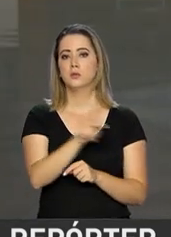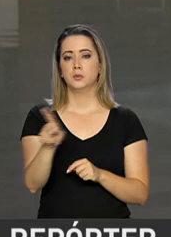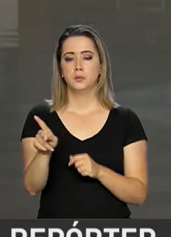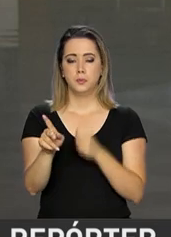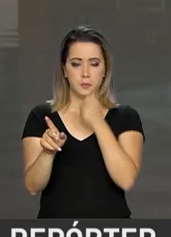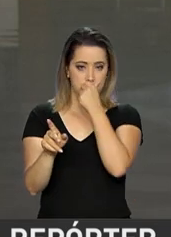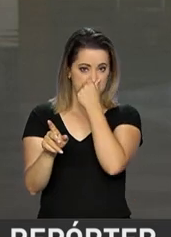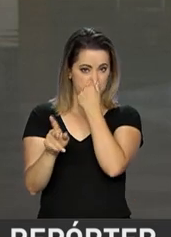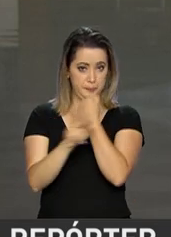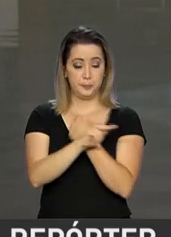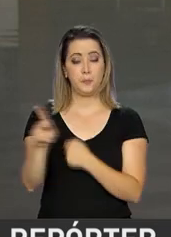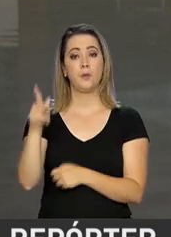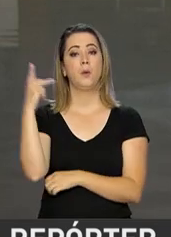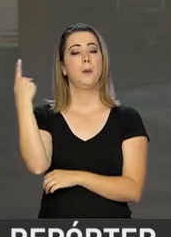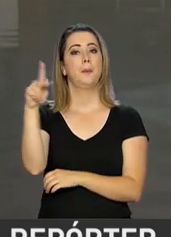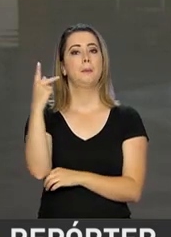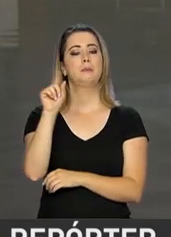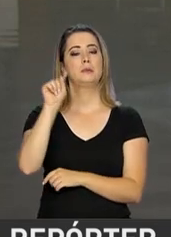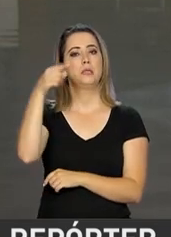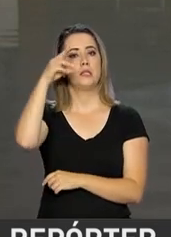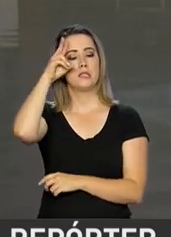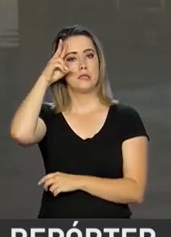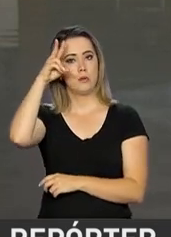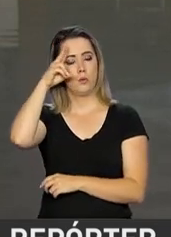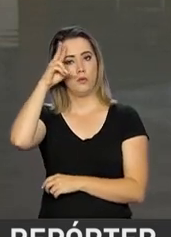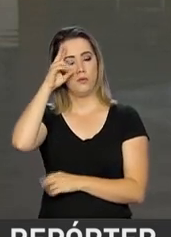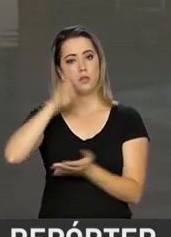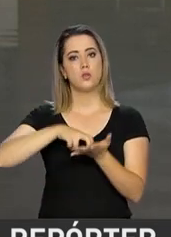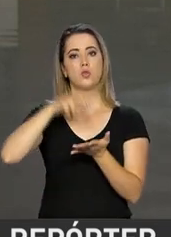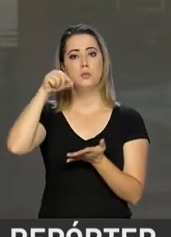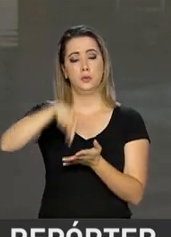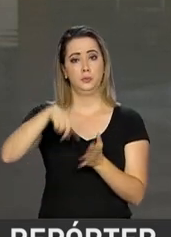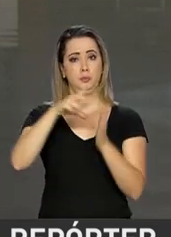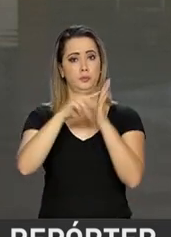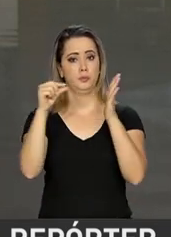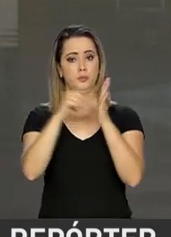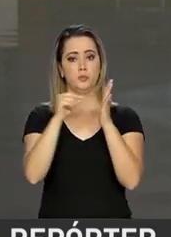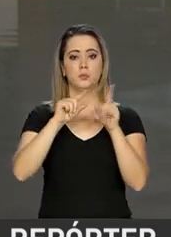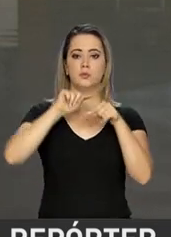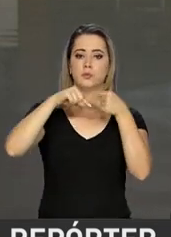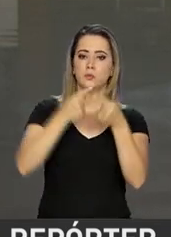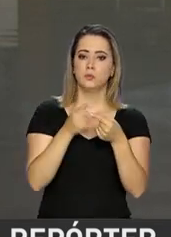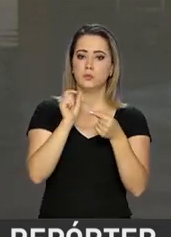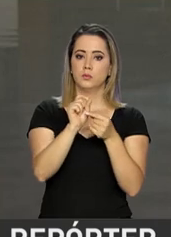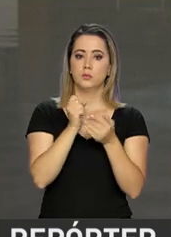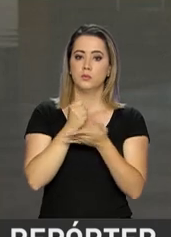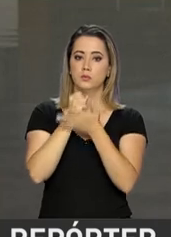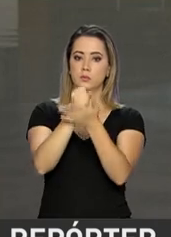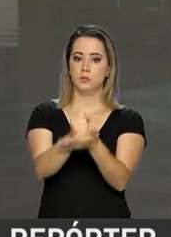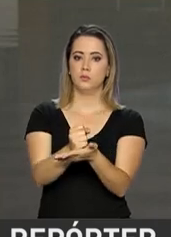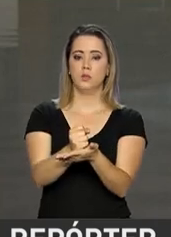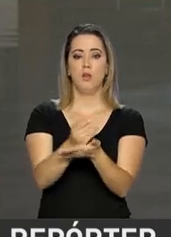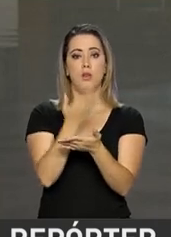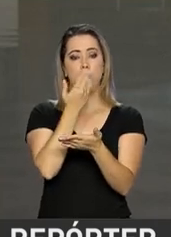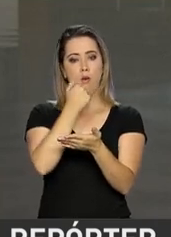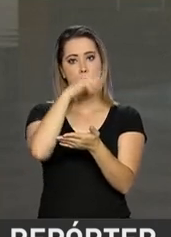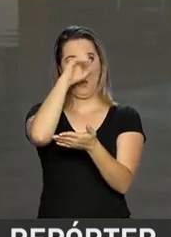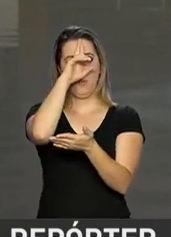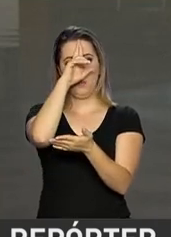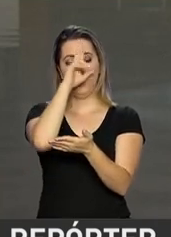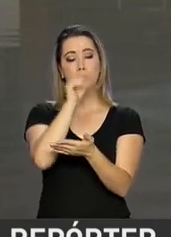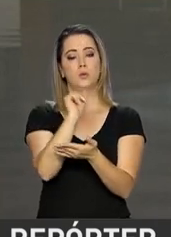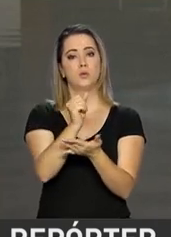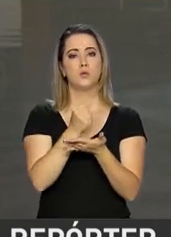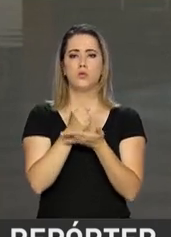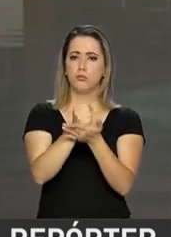cartes neste encontro na segunda-feira pela manhã aqui no palácio do planalto e na sequência oferecerá um almoço em homenagem à